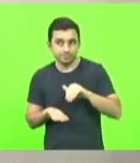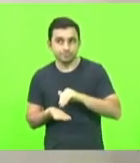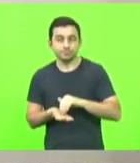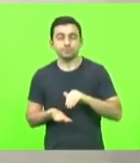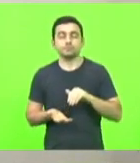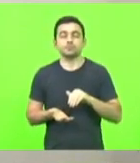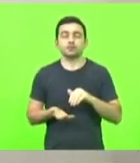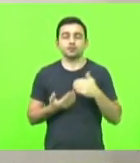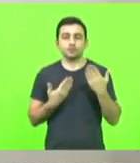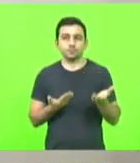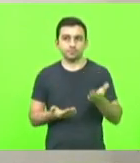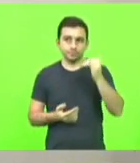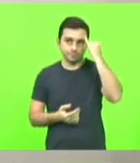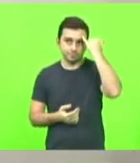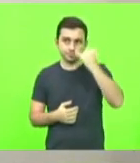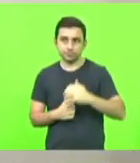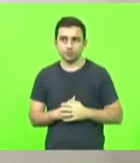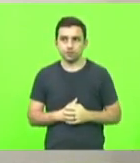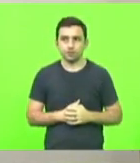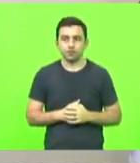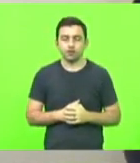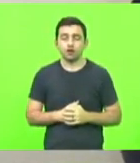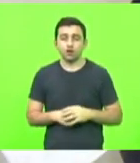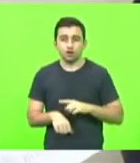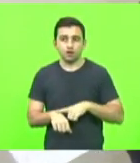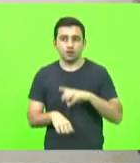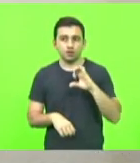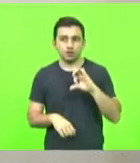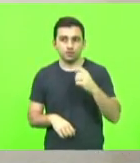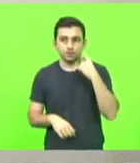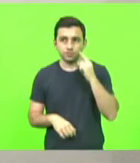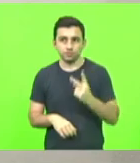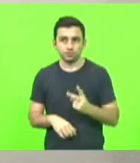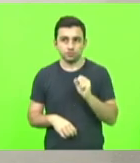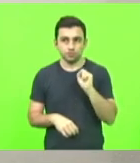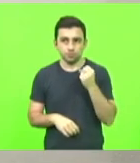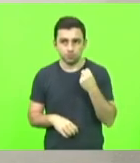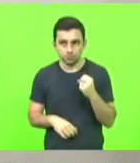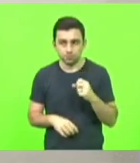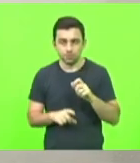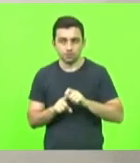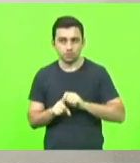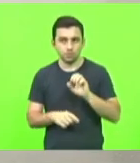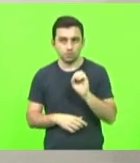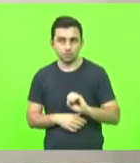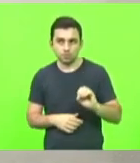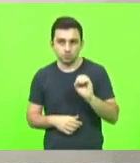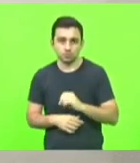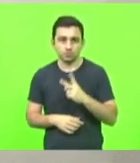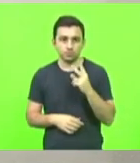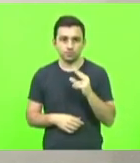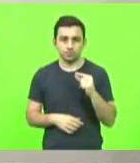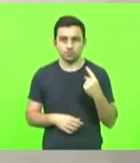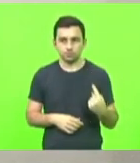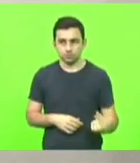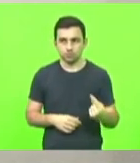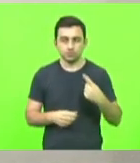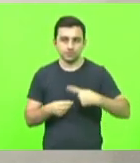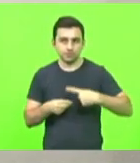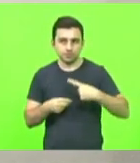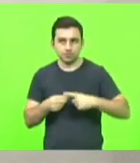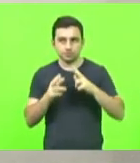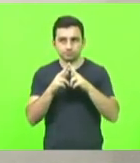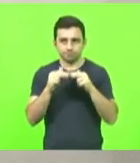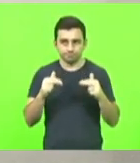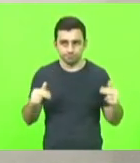Minotto. Às 9 horas do dia 28 do mês de outubro de 2021, nesta cidade de Florianópolis,